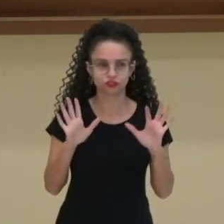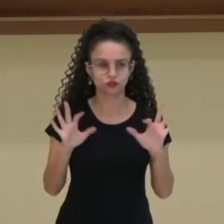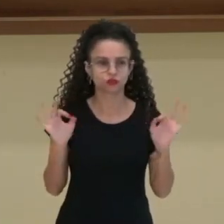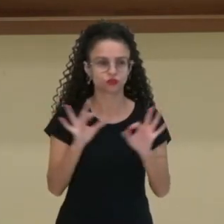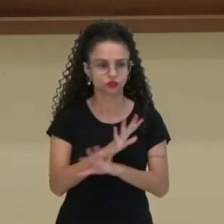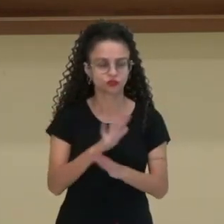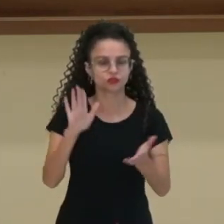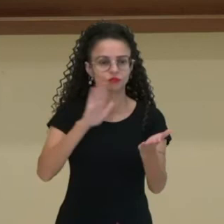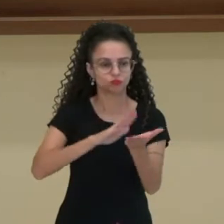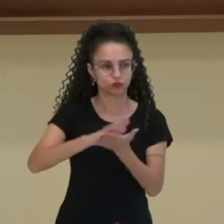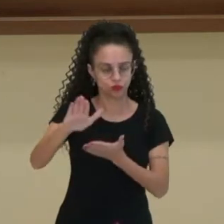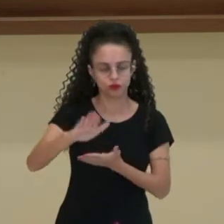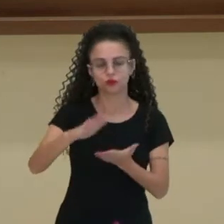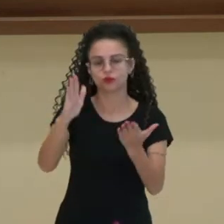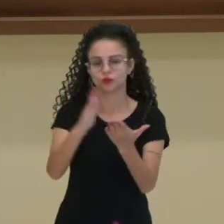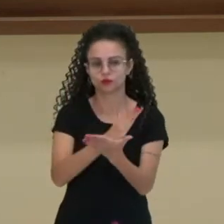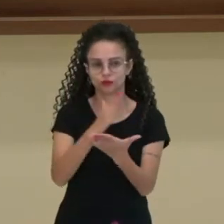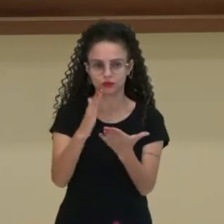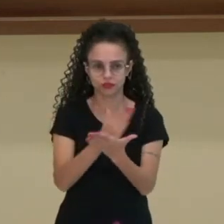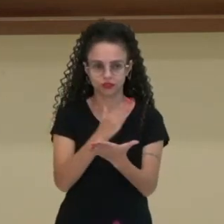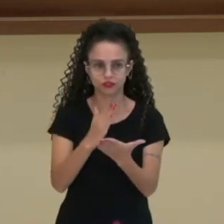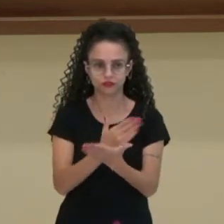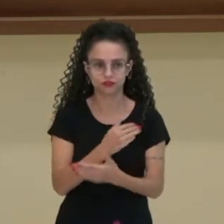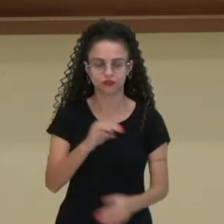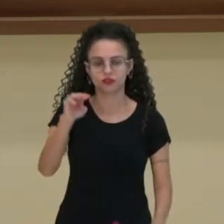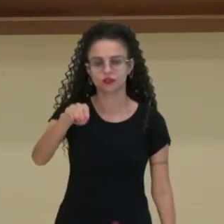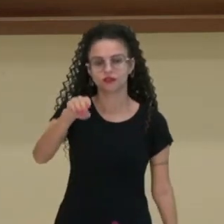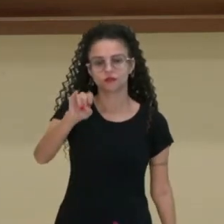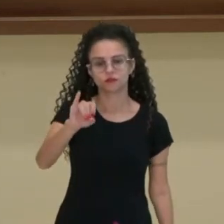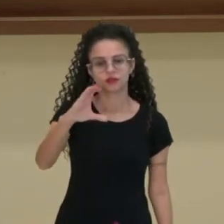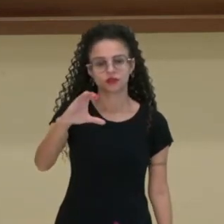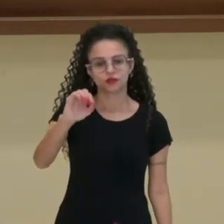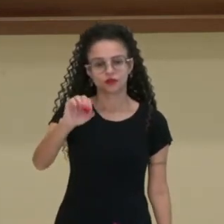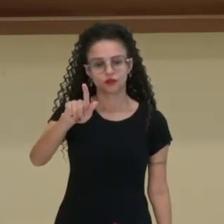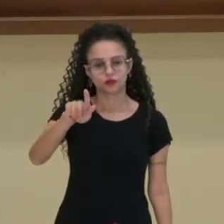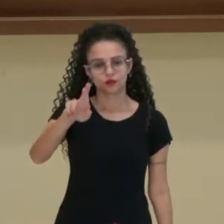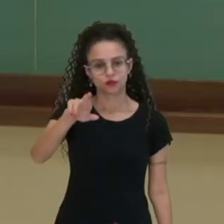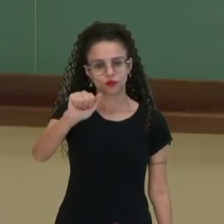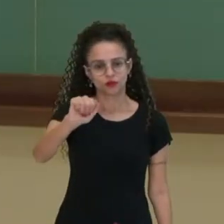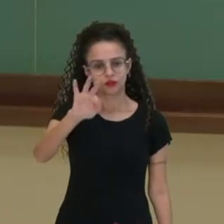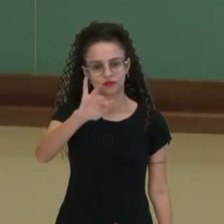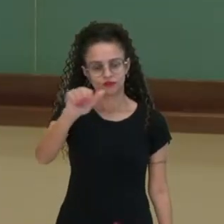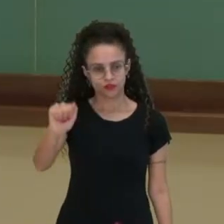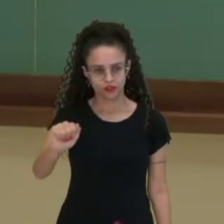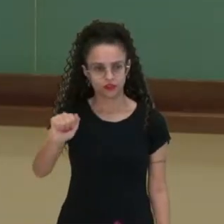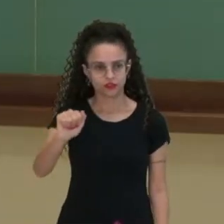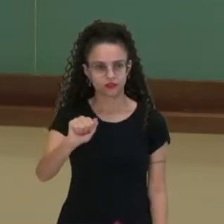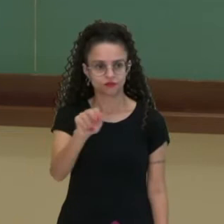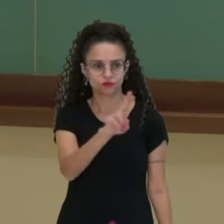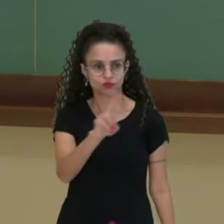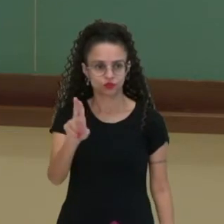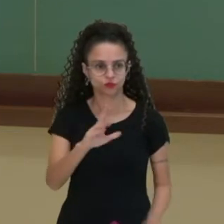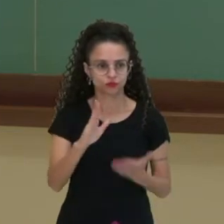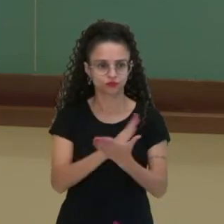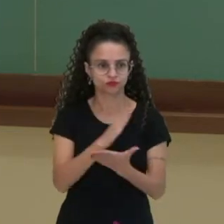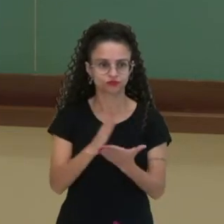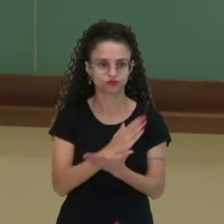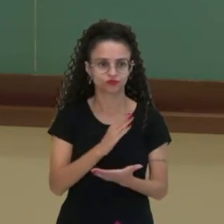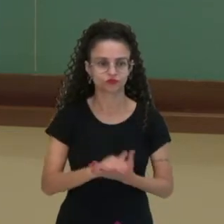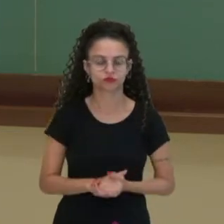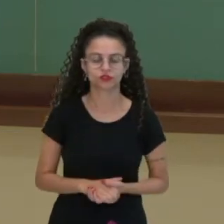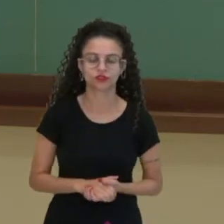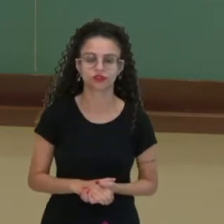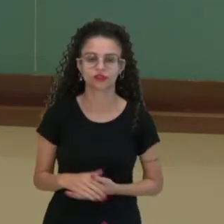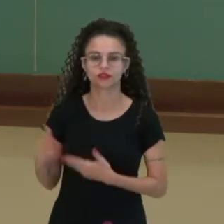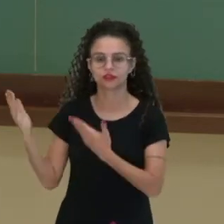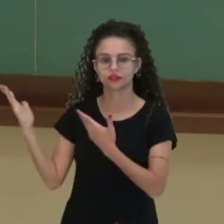Ele publicou o seu livro, a micografia, né? O nome do livro, né? Micrografia. Então